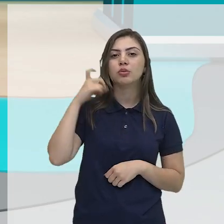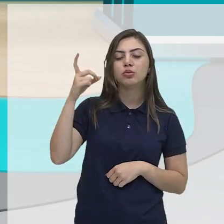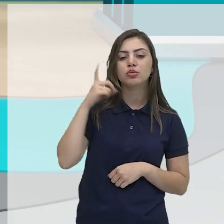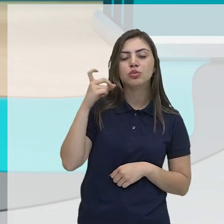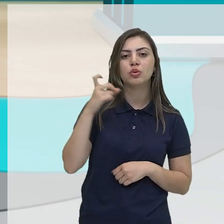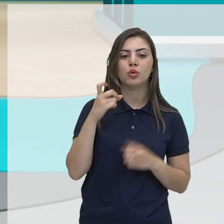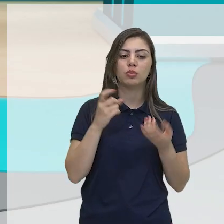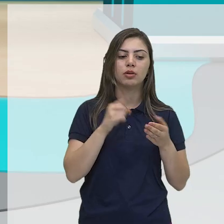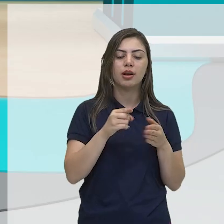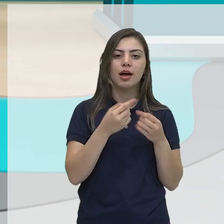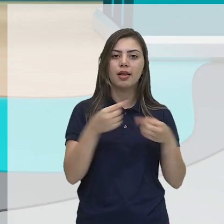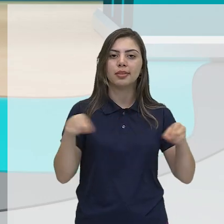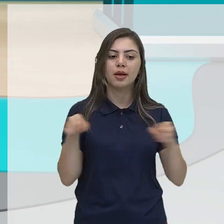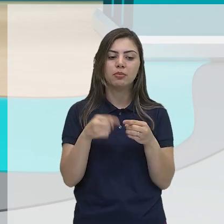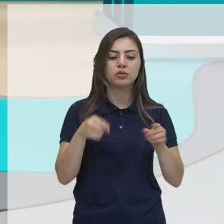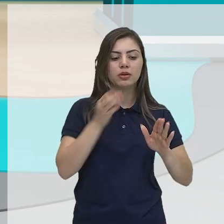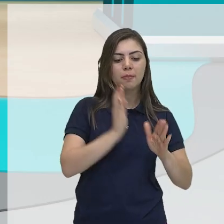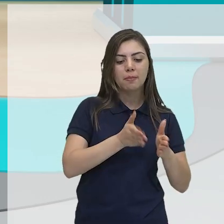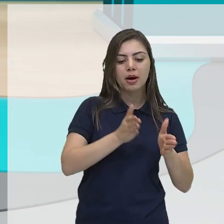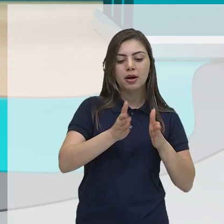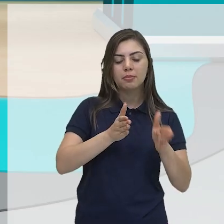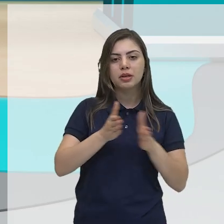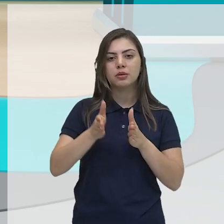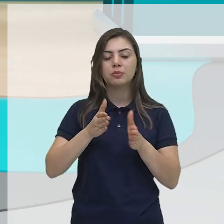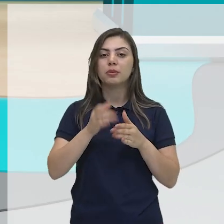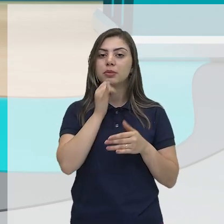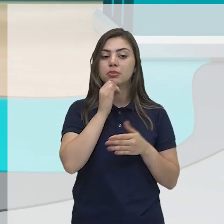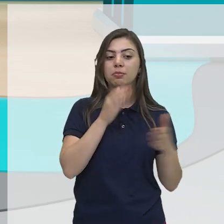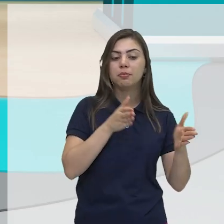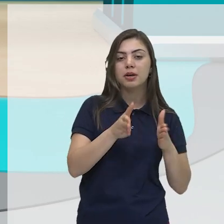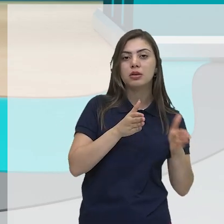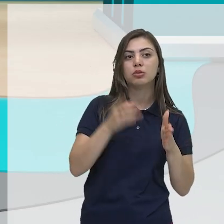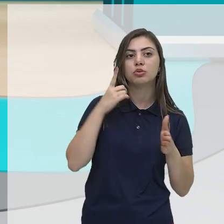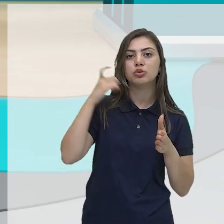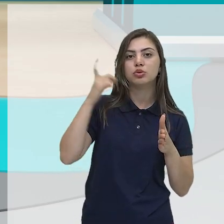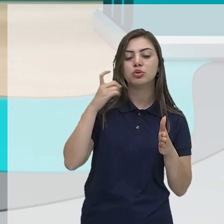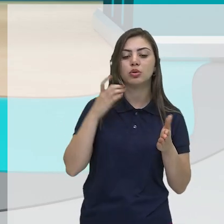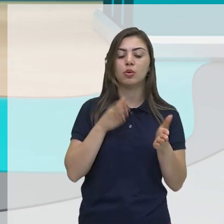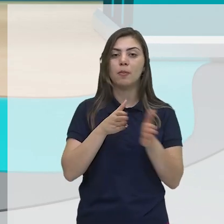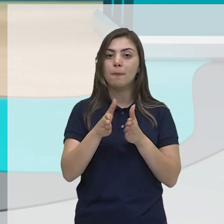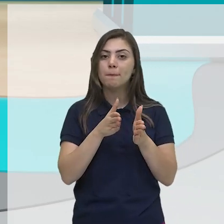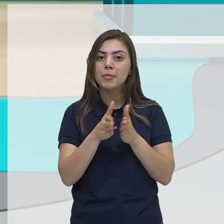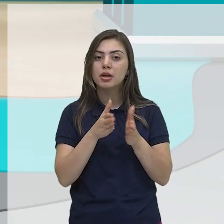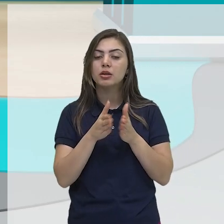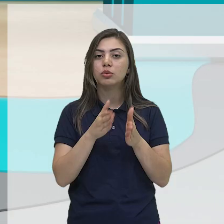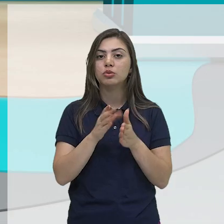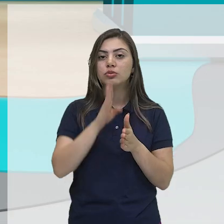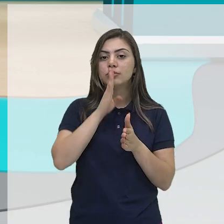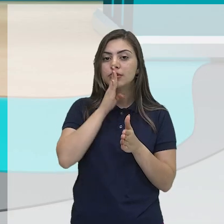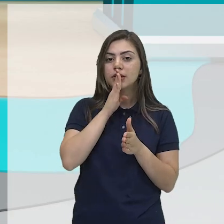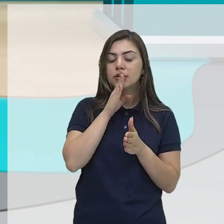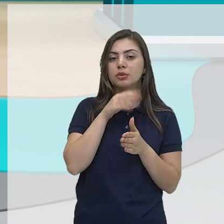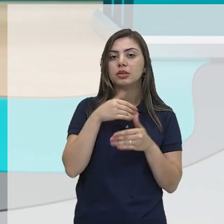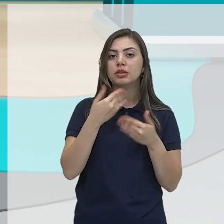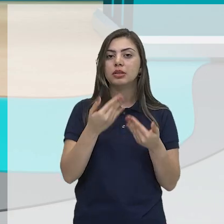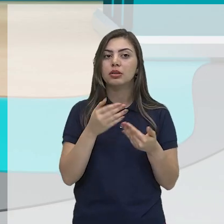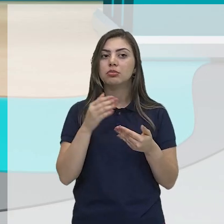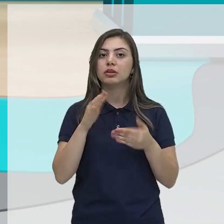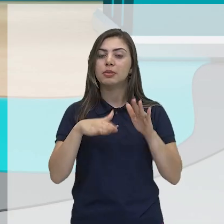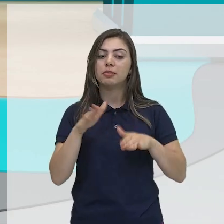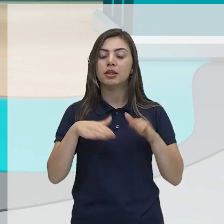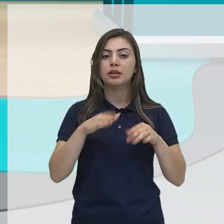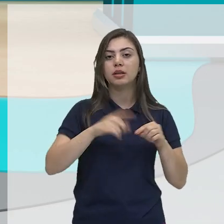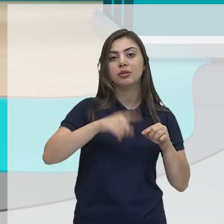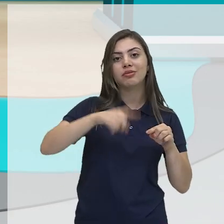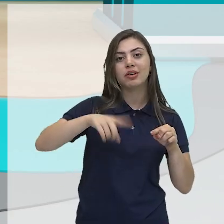são organizados, tanto momentos de sons como momentos de silêncio, lembra? Se ele tem uma curta, uma média ou uma longa